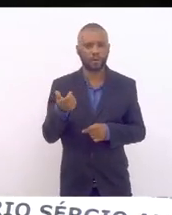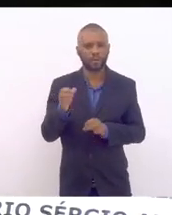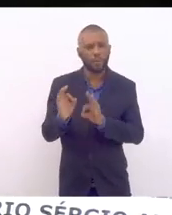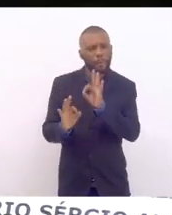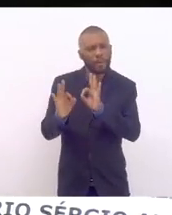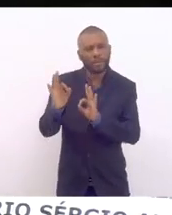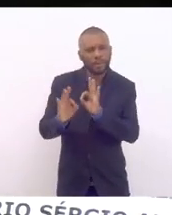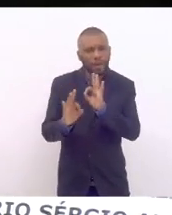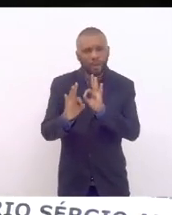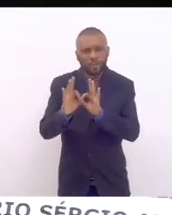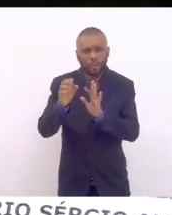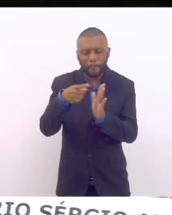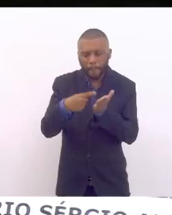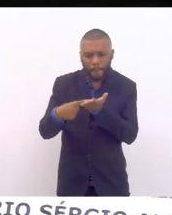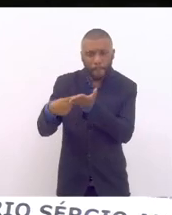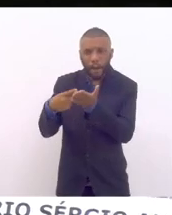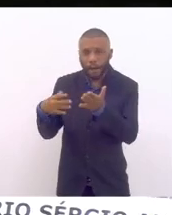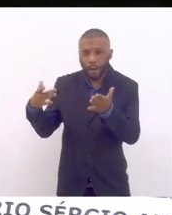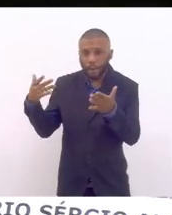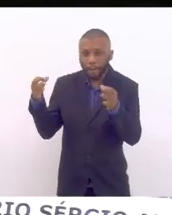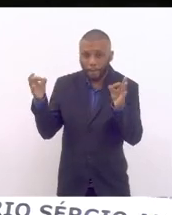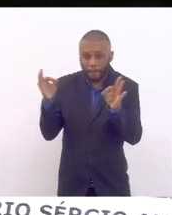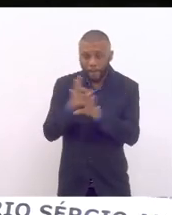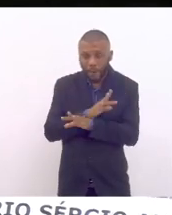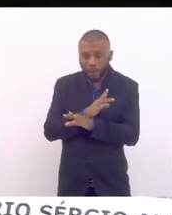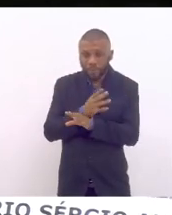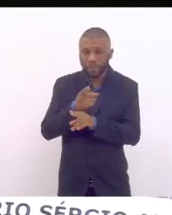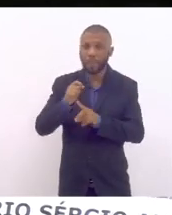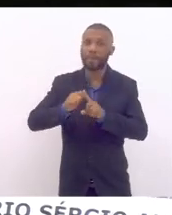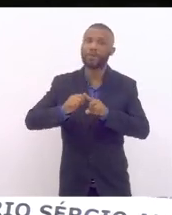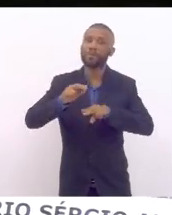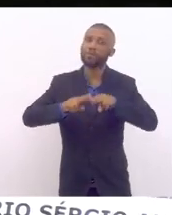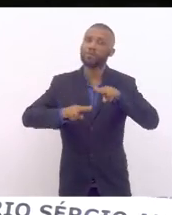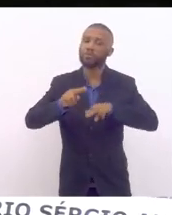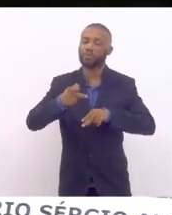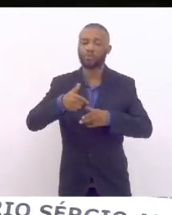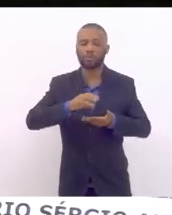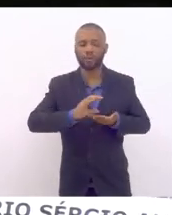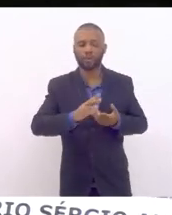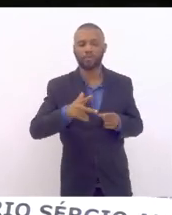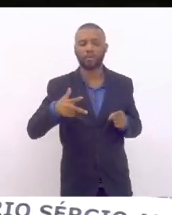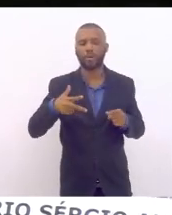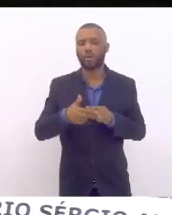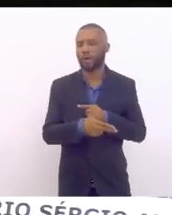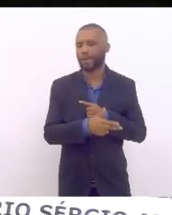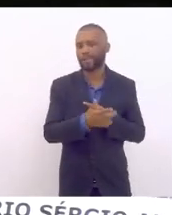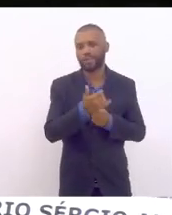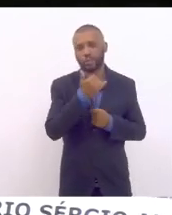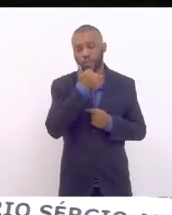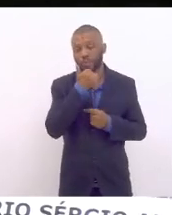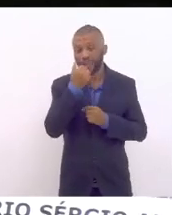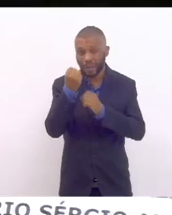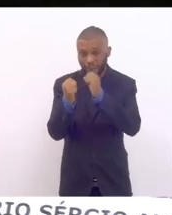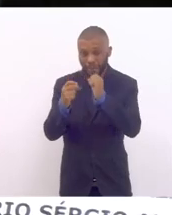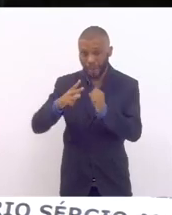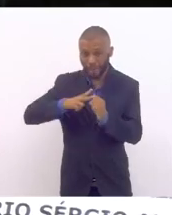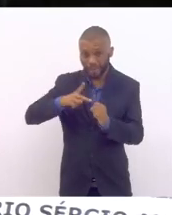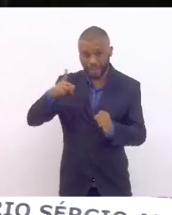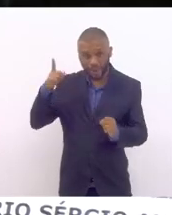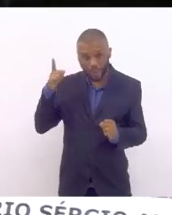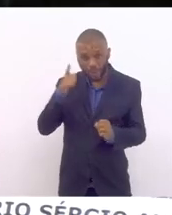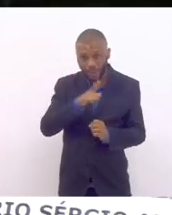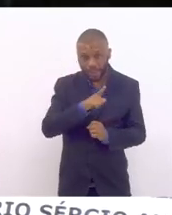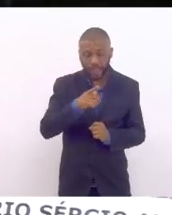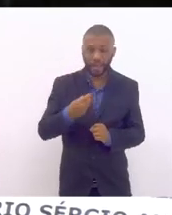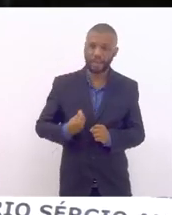tudo planejado tudo organizado no meio do ano tem um corte no orçamento eu não tenho não tenho empresa privada nenhuma que